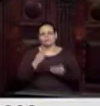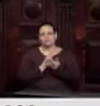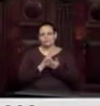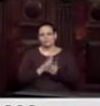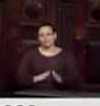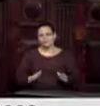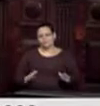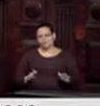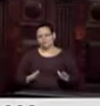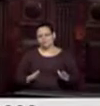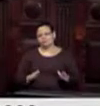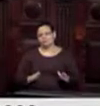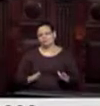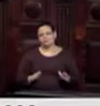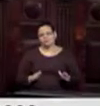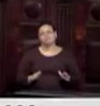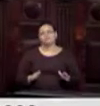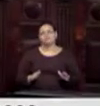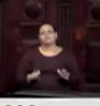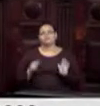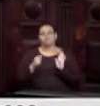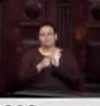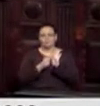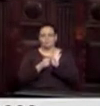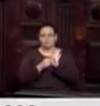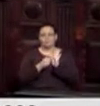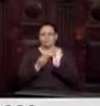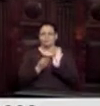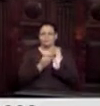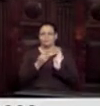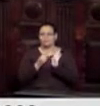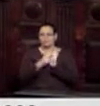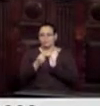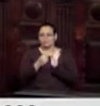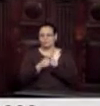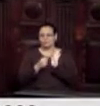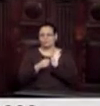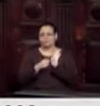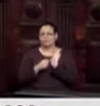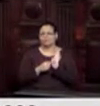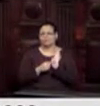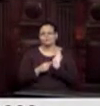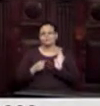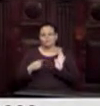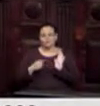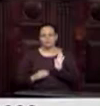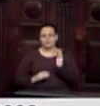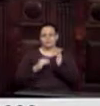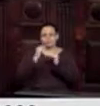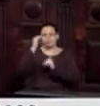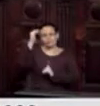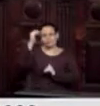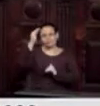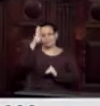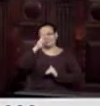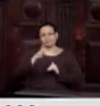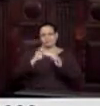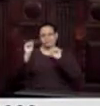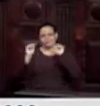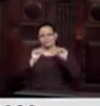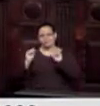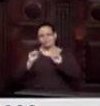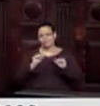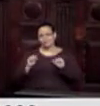acabando com os dispositivos que garantiam em parte a soberania nacional